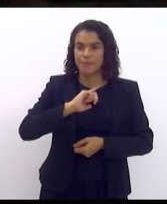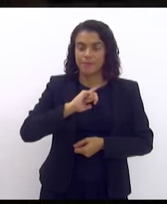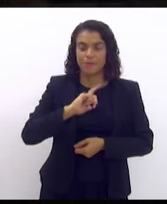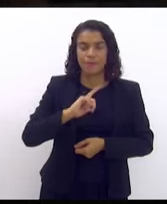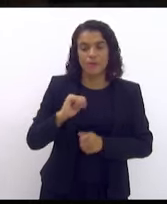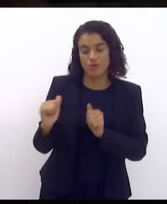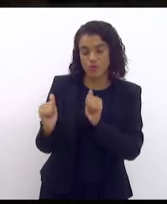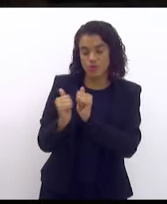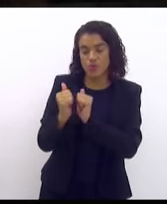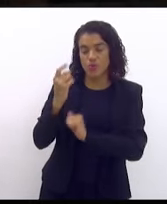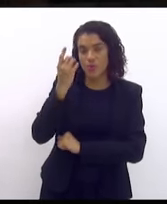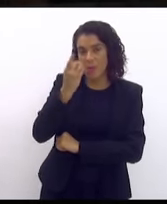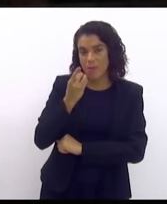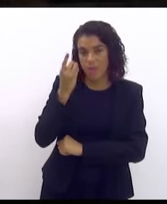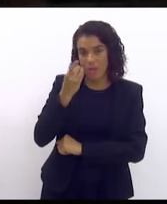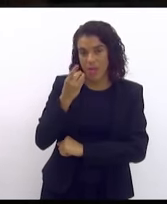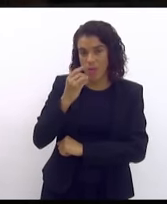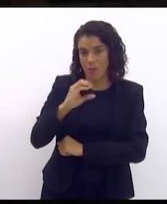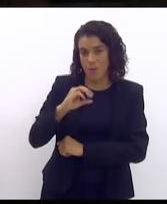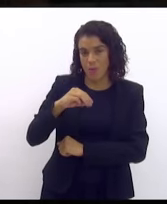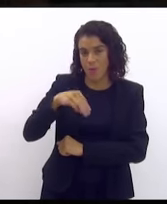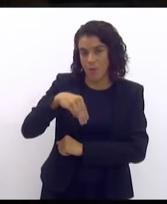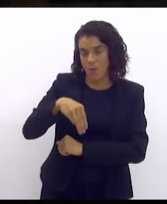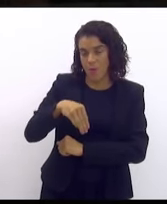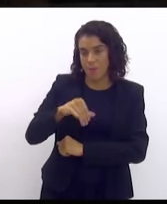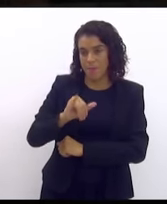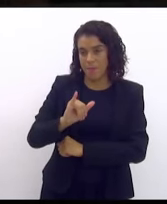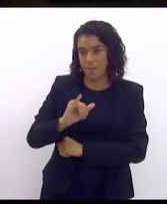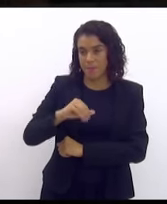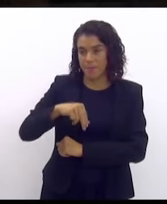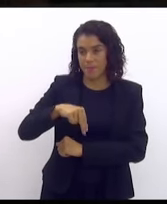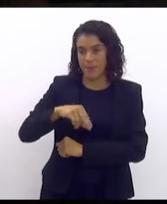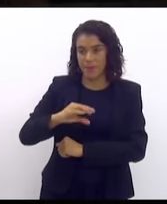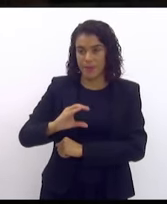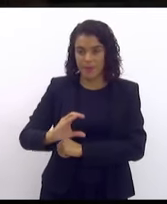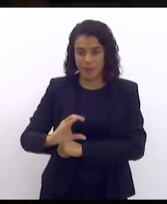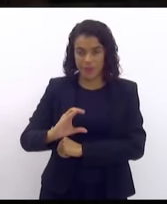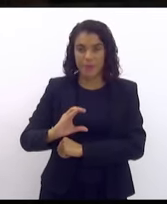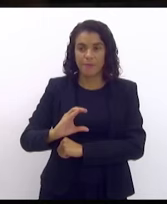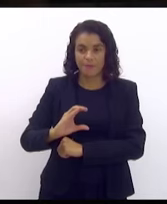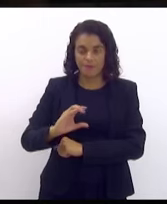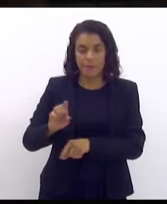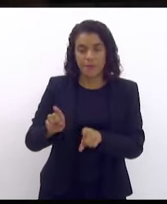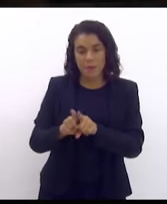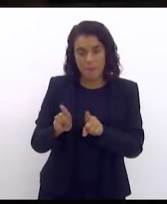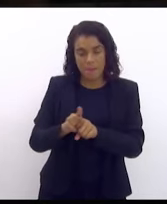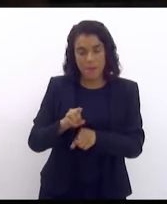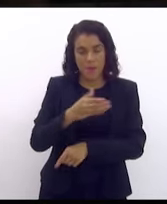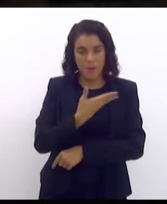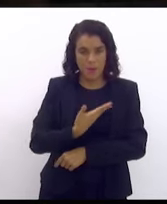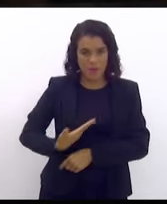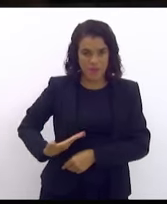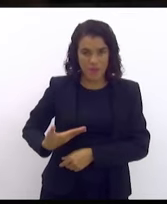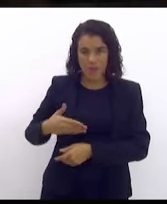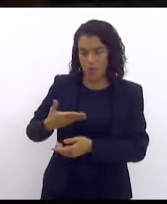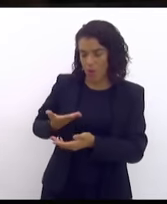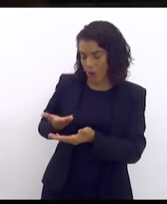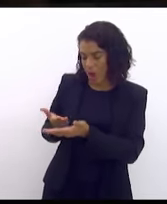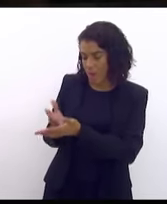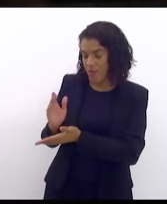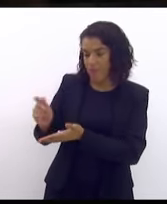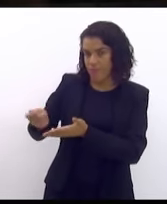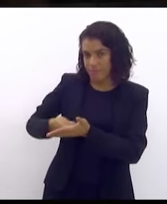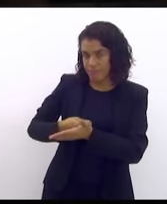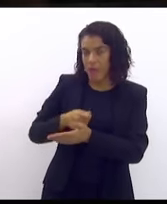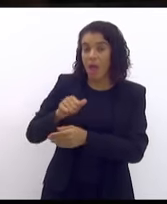deputado Carlos min e esta casa aprovou e o governador sancionou né